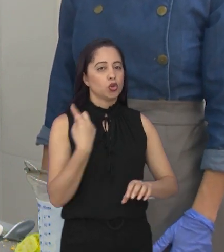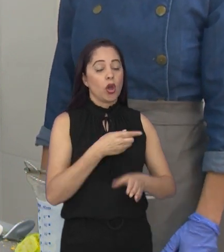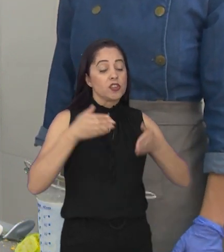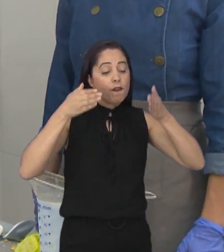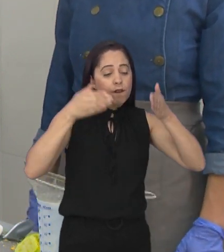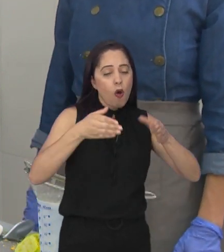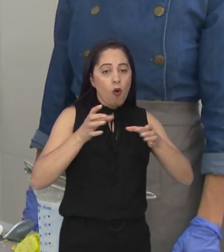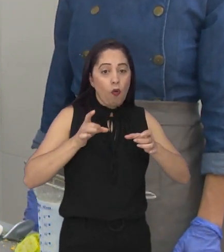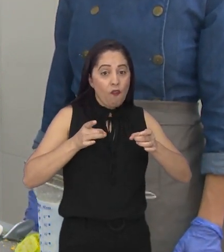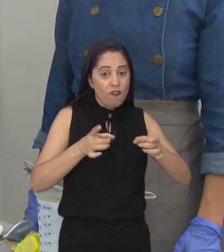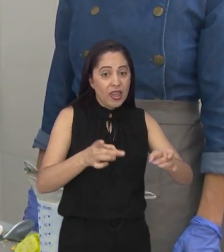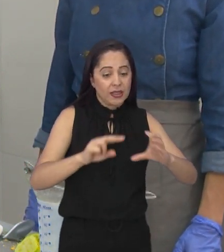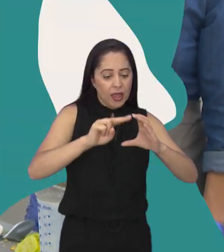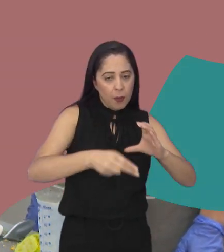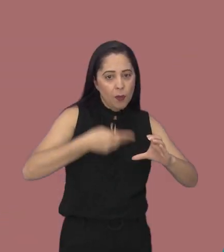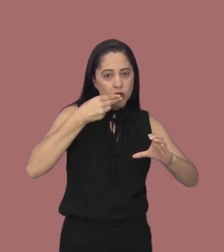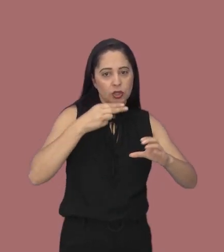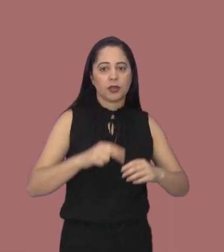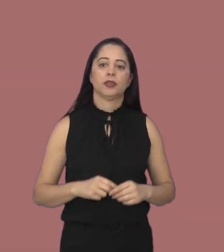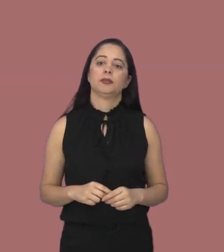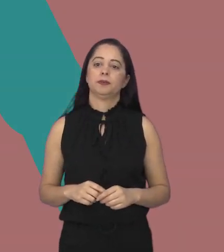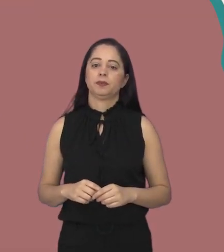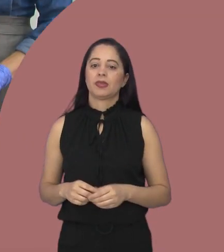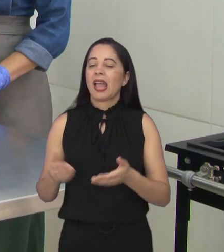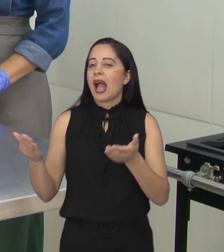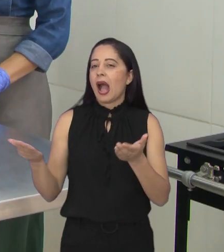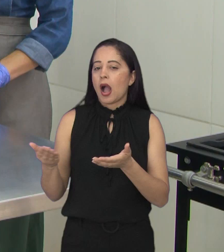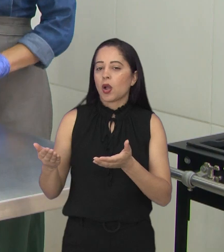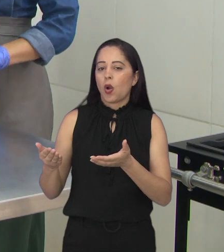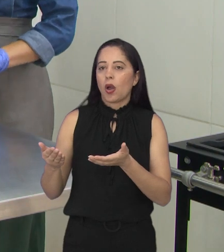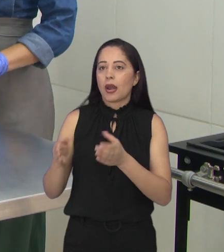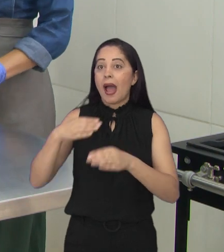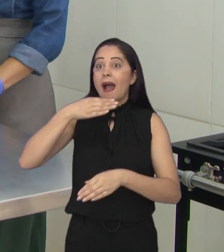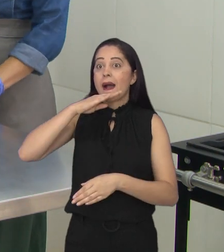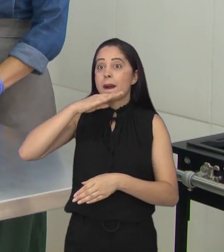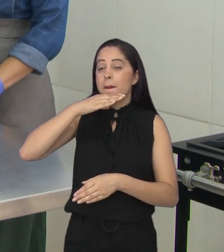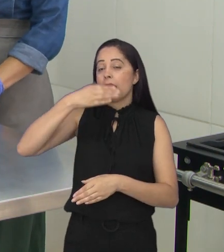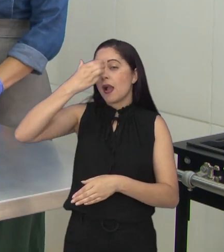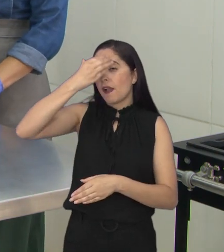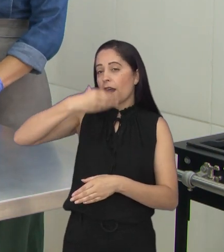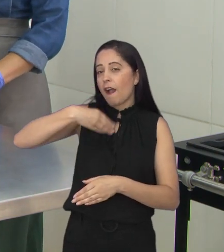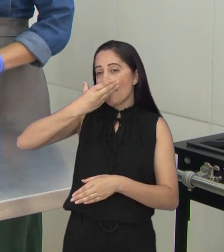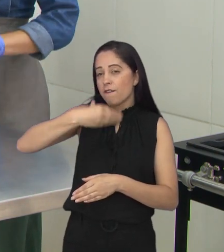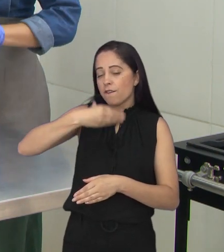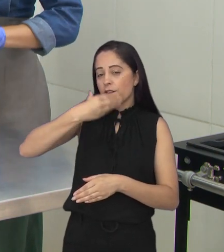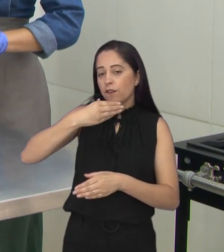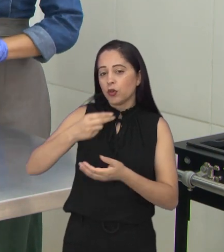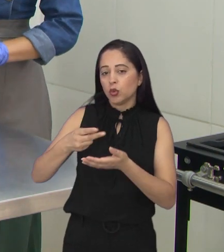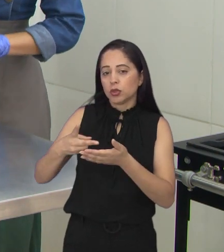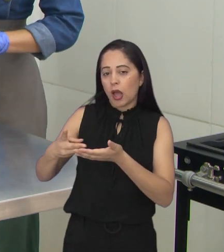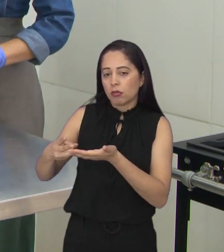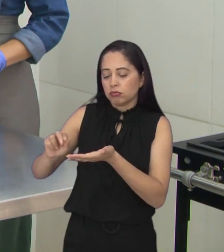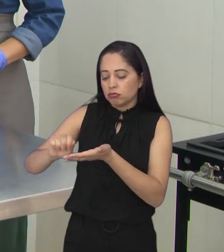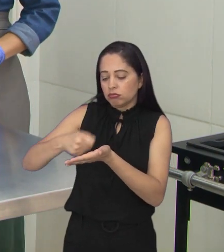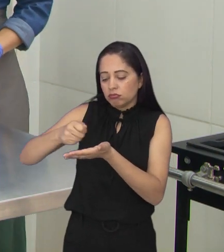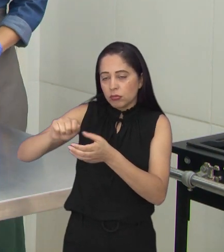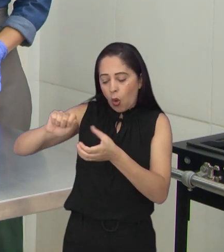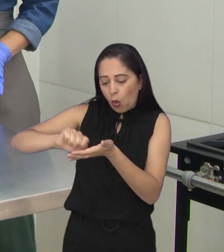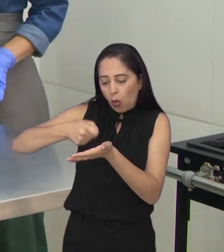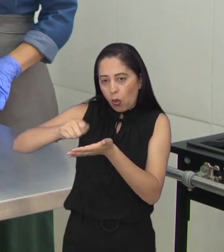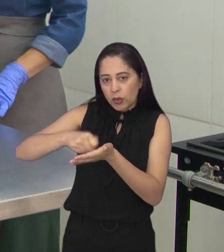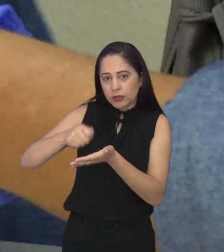são as geleias, e vivemos as geleias sim hoje. Agora a gente vai começar cortando as frutas que já estão devidamente